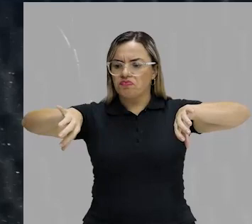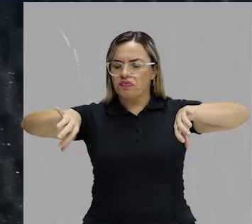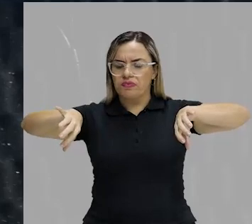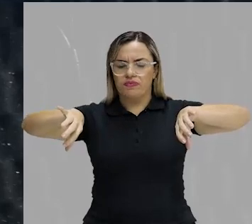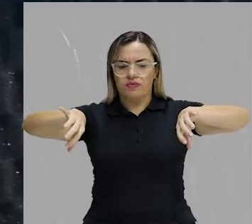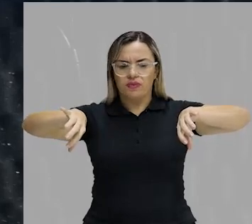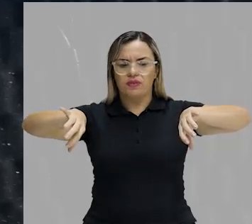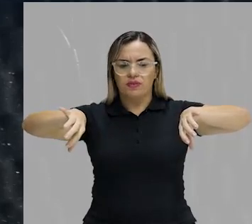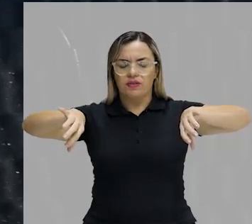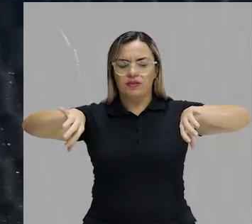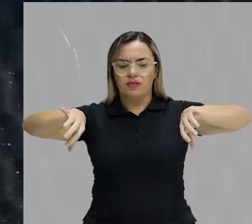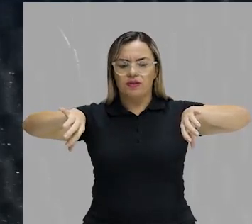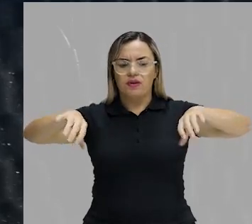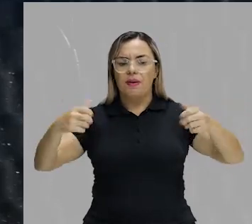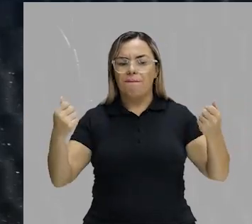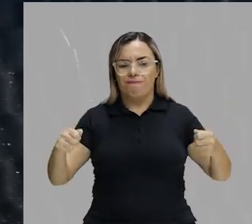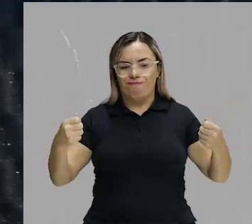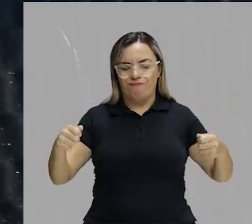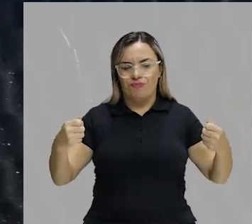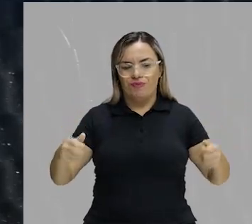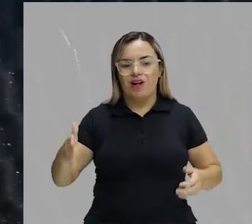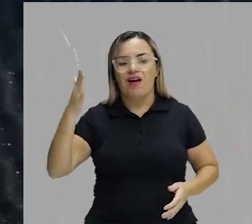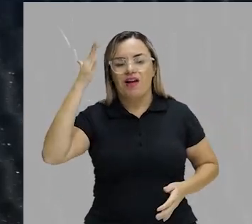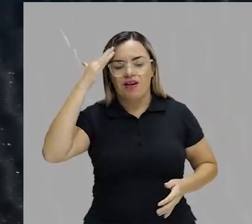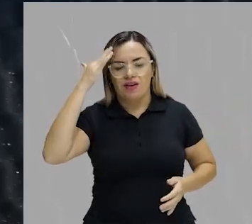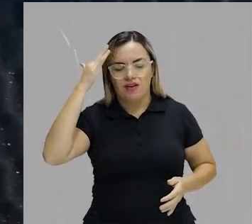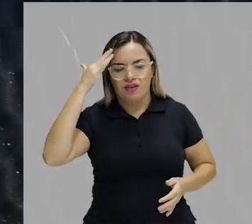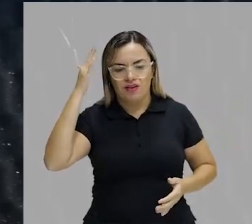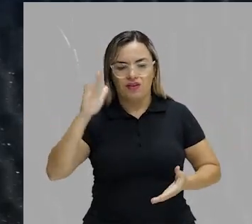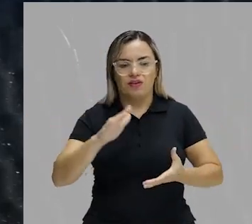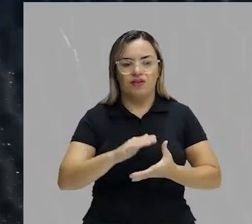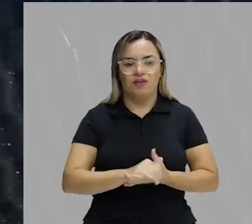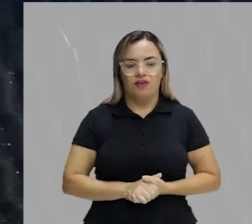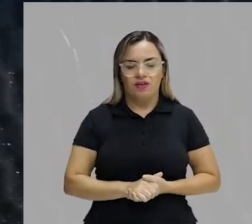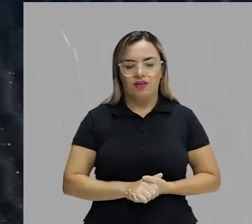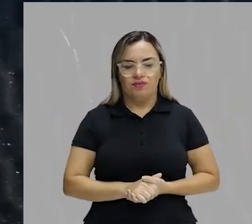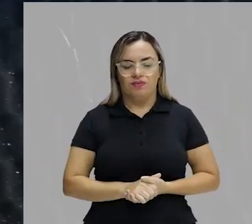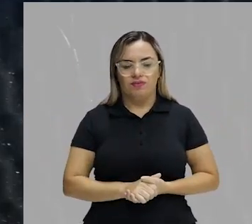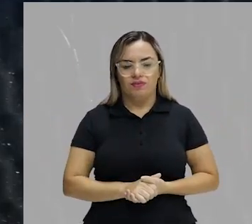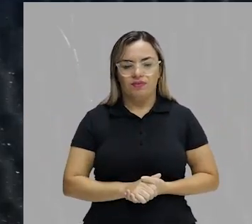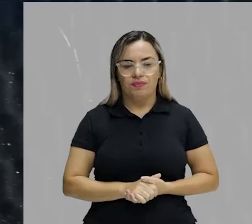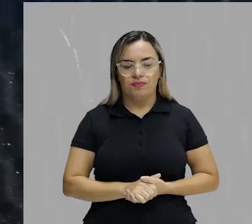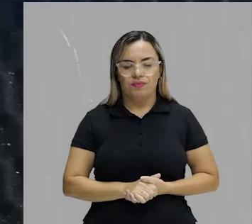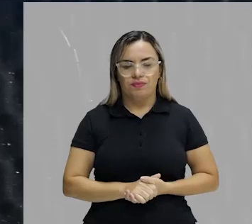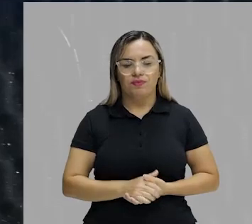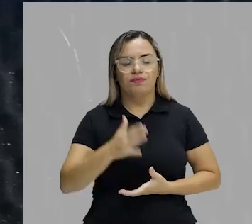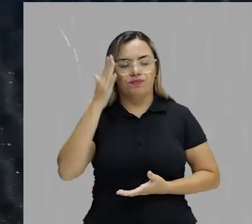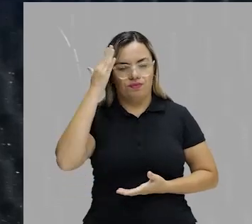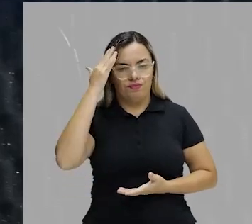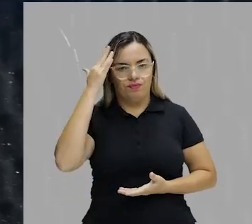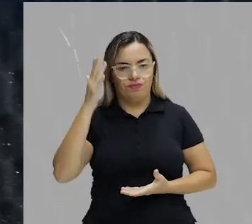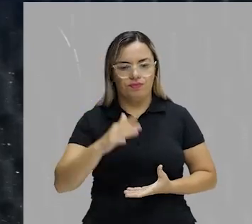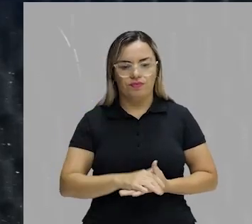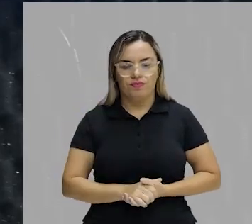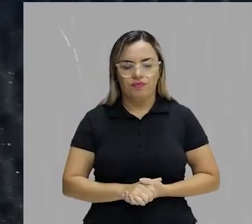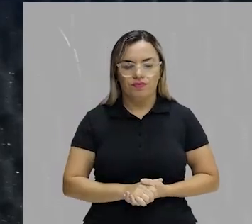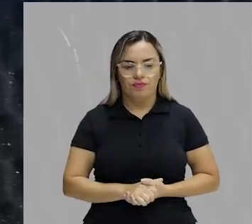da outra. Aqui, no caso, eu tenho um período composto por subordinação, porque as orações não são independentes. Entenderam?